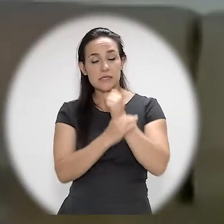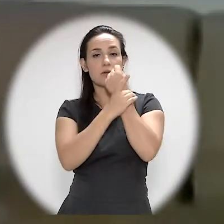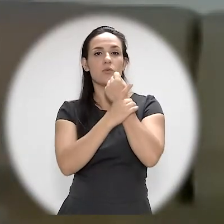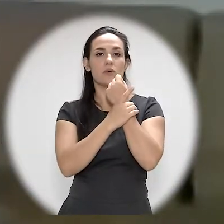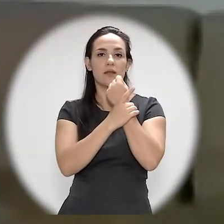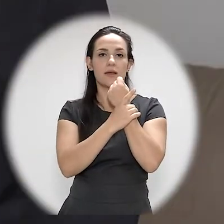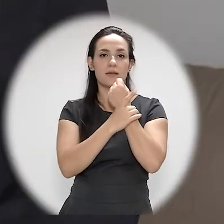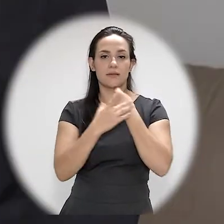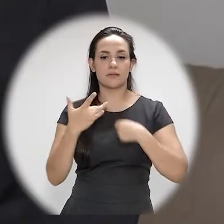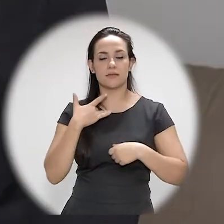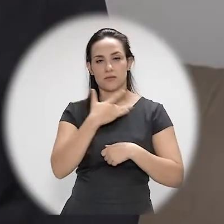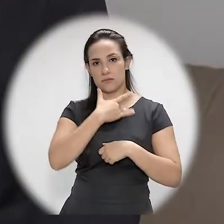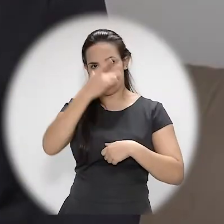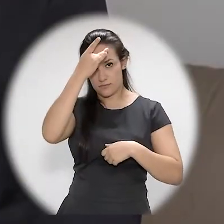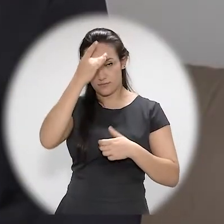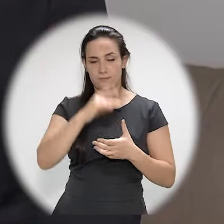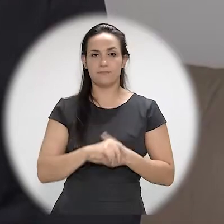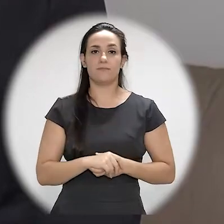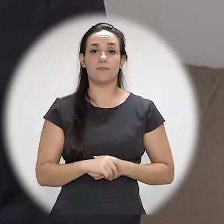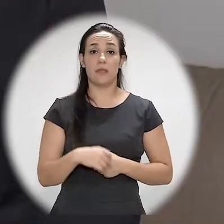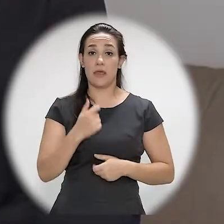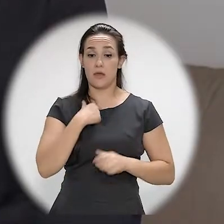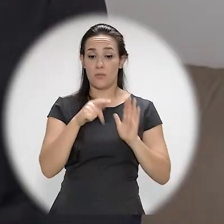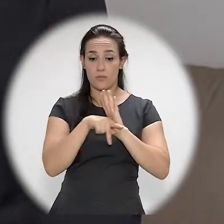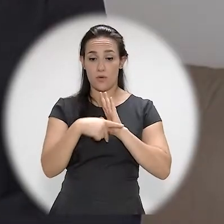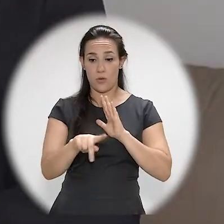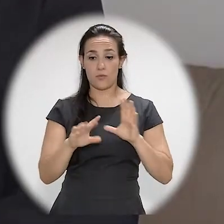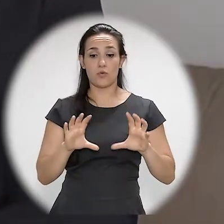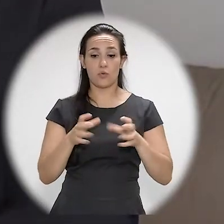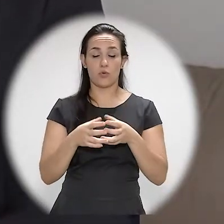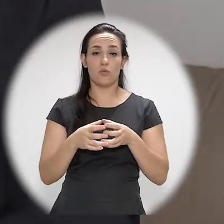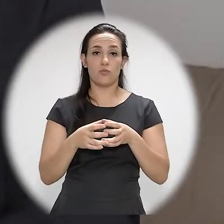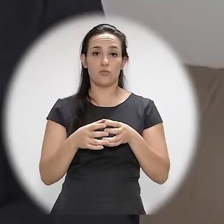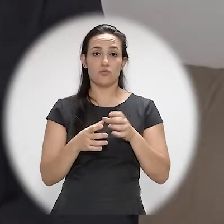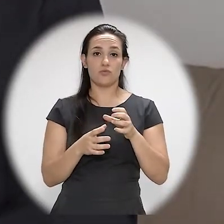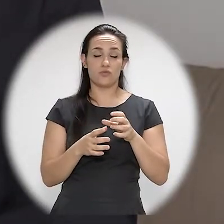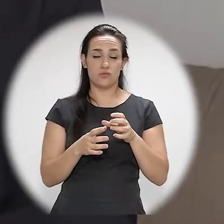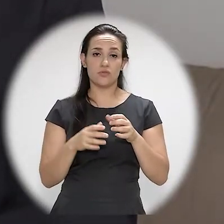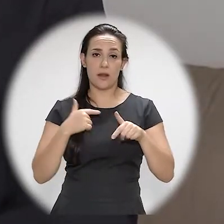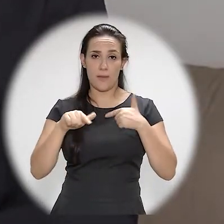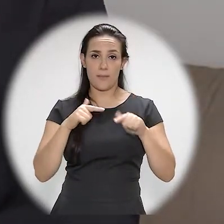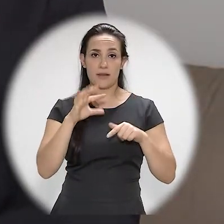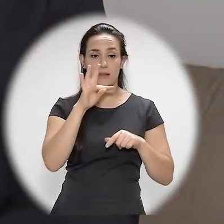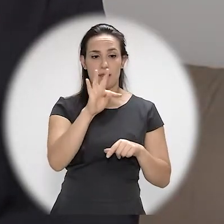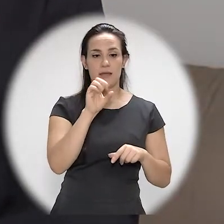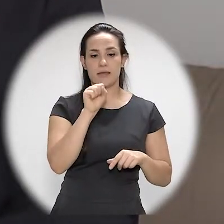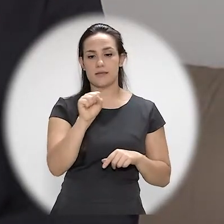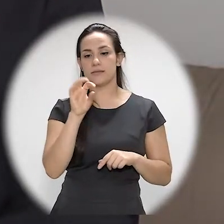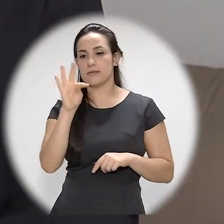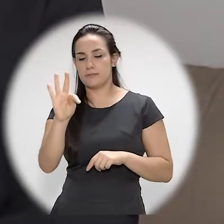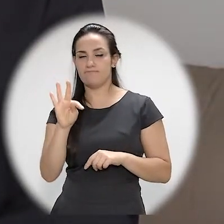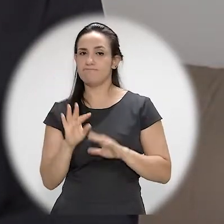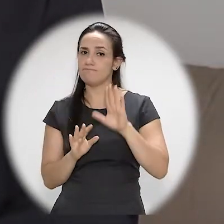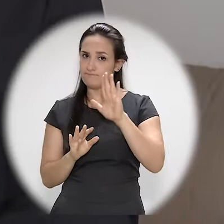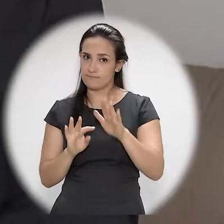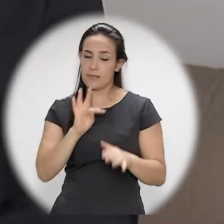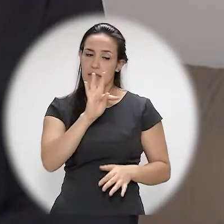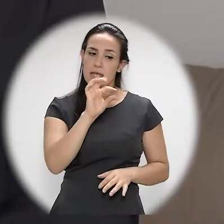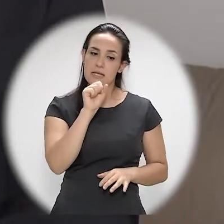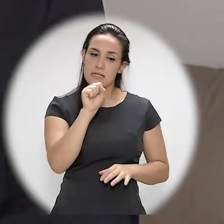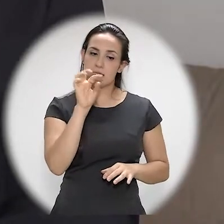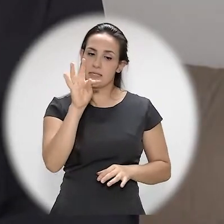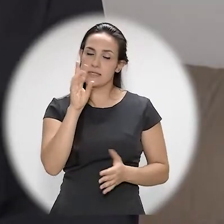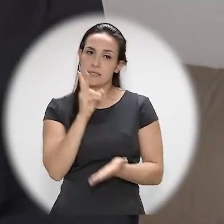saúde mental no trabalho. Eu sou do Comitê Intergestor do Trabalho Seguro do TST. O TST sempre fez um trabalho